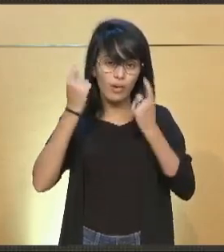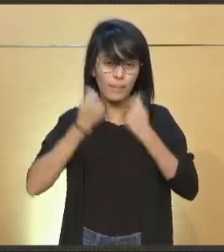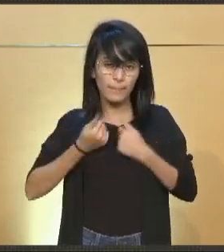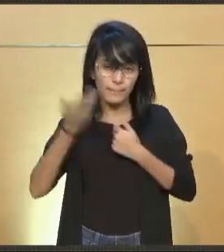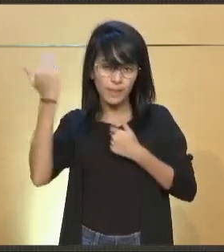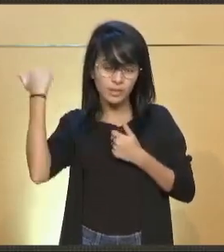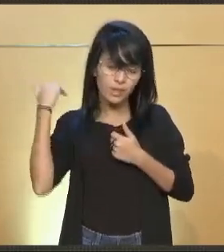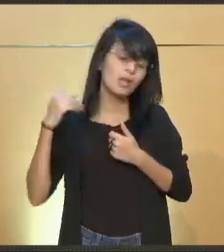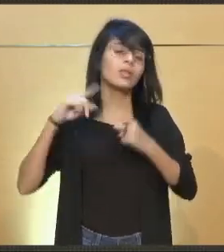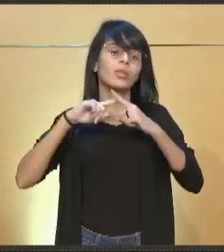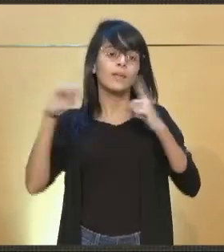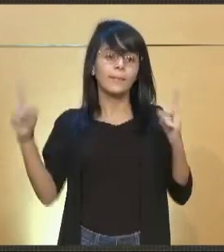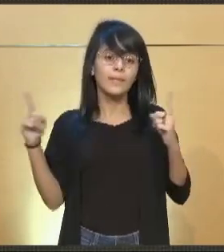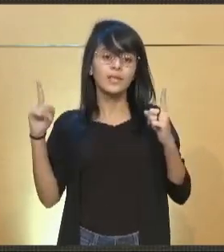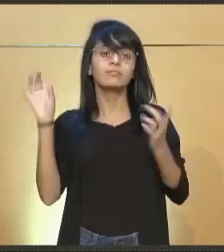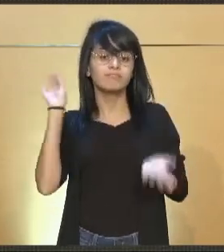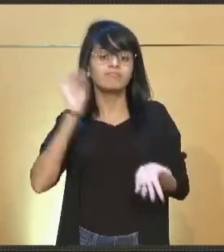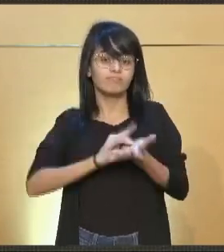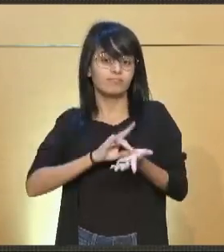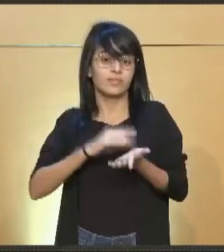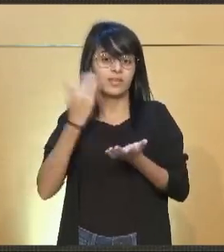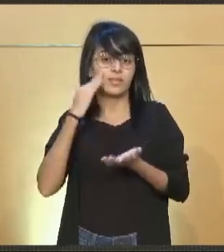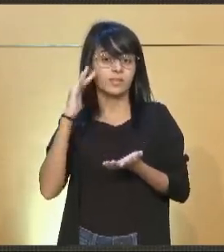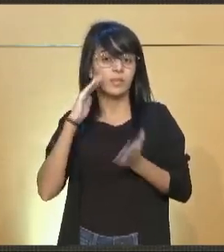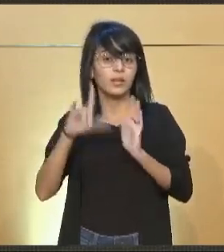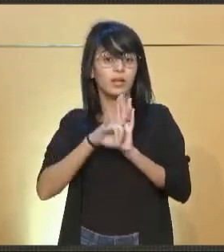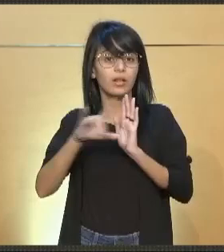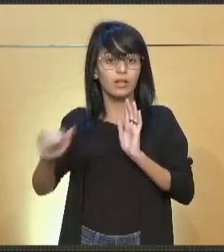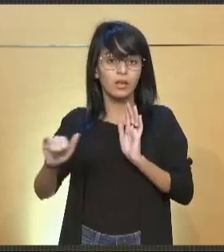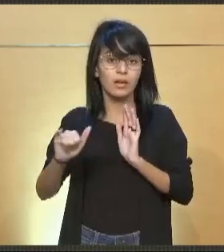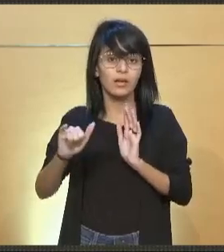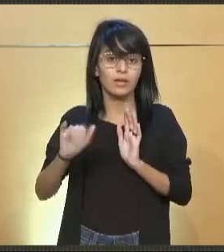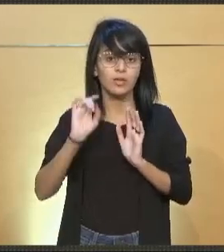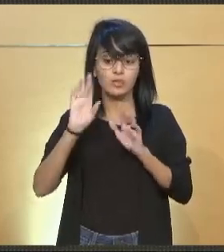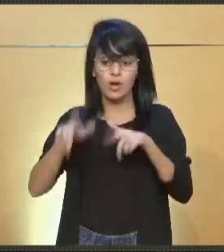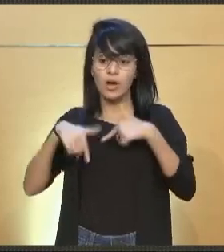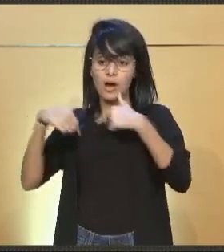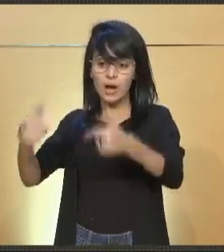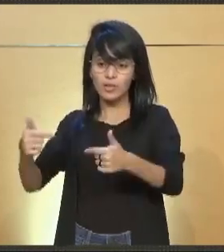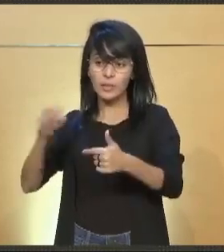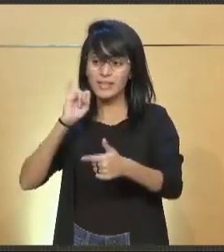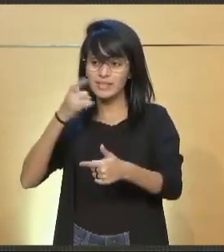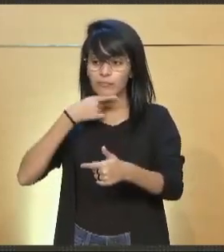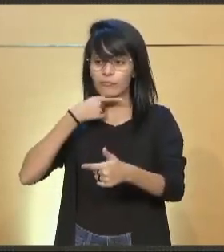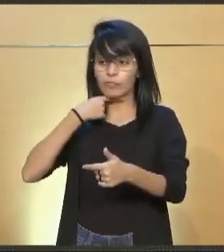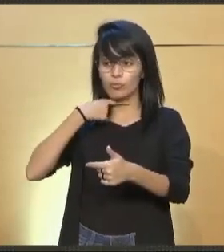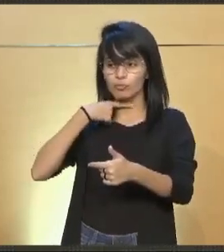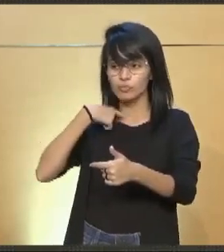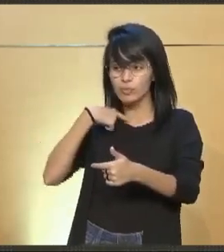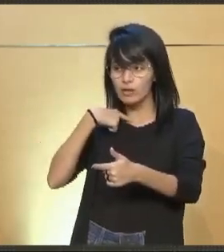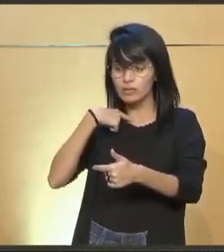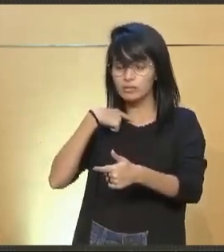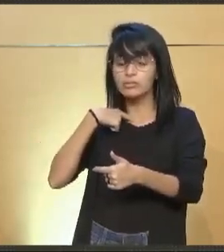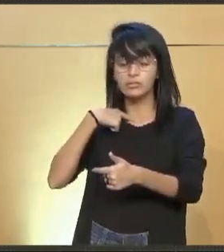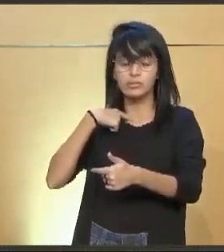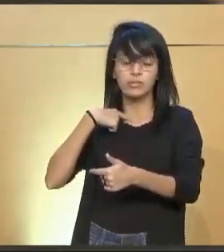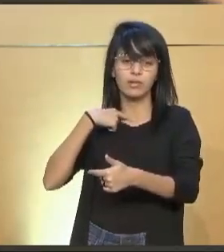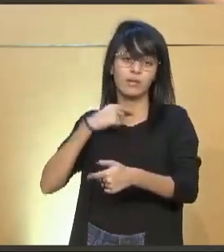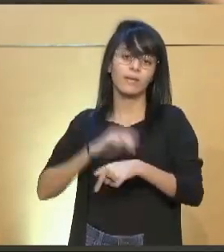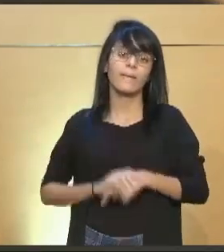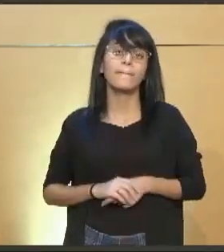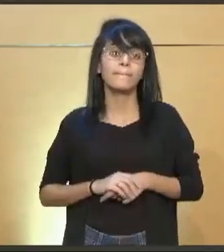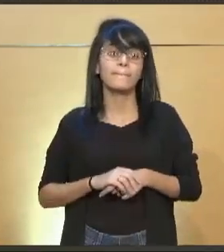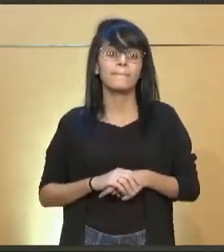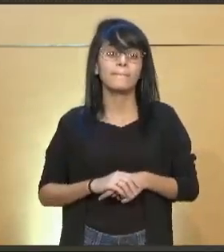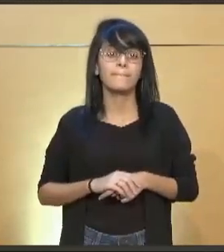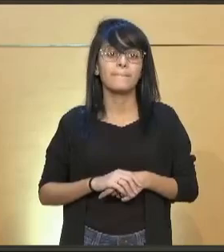dele, mas trabalha o real entendimento da lei, que era não apenas o ato, mas a intenção de fazer algo. E ele vai usar as figuras de linguagem,